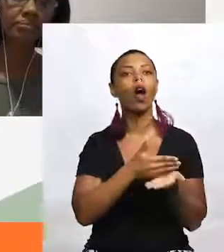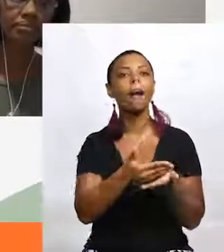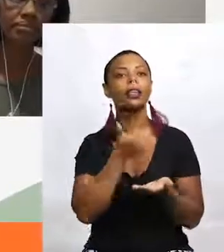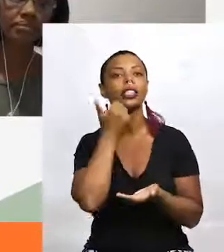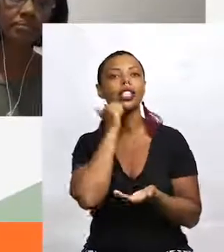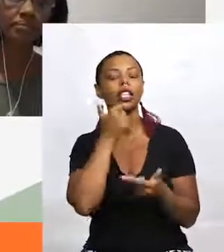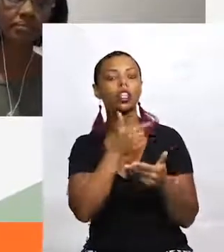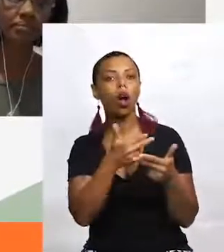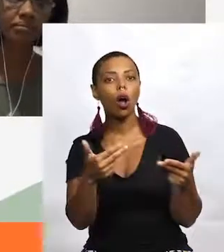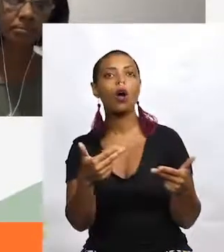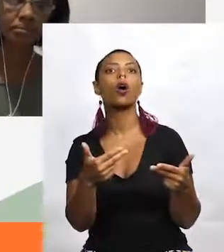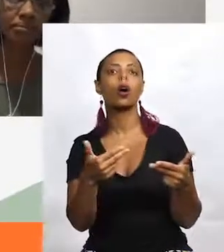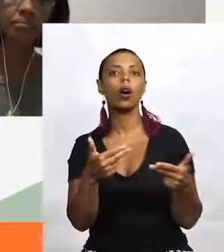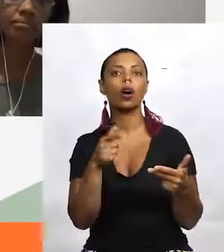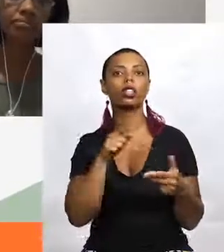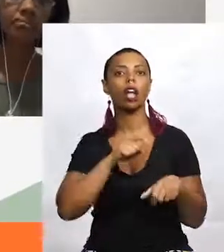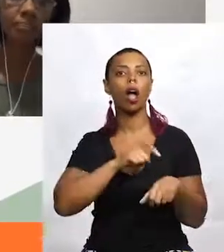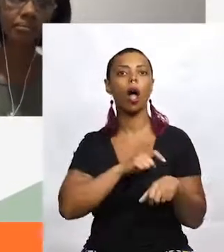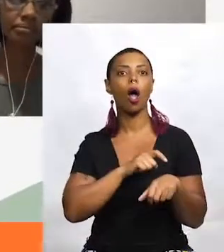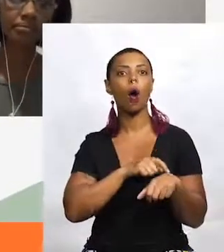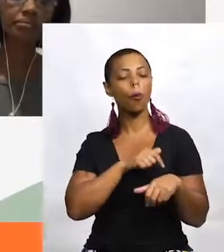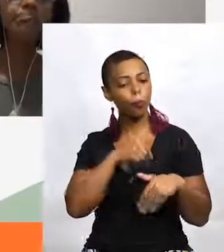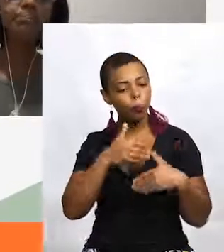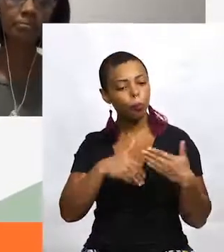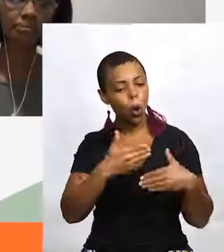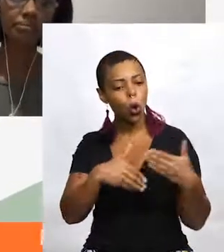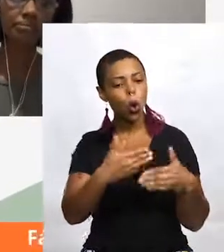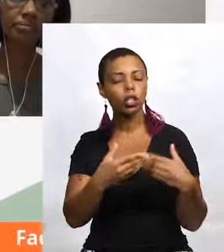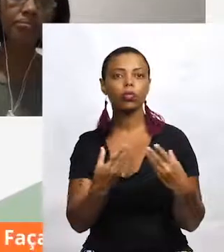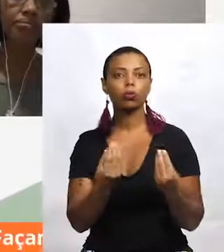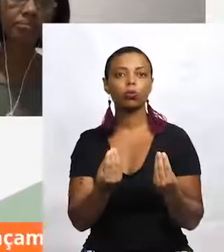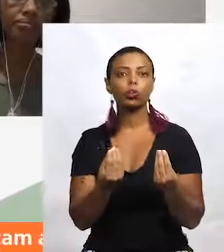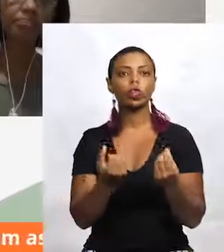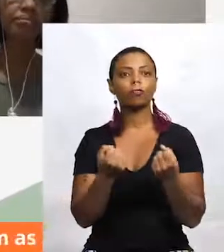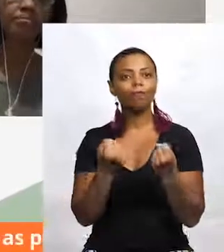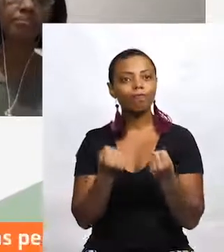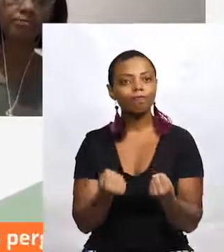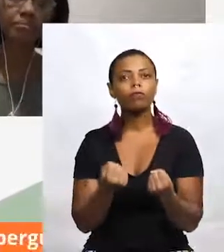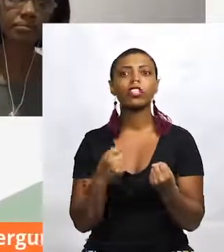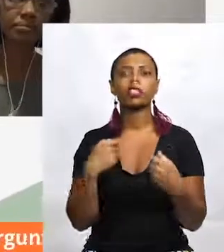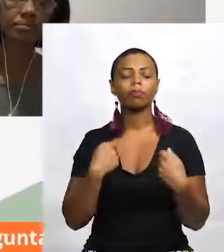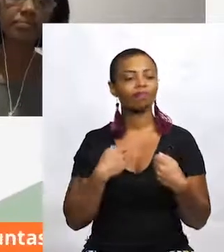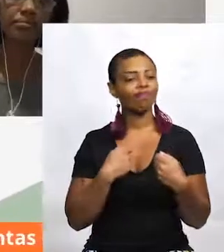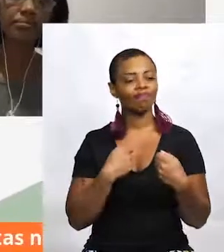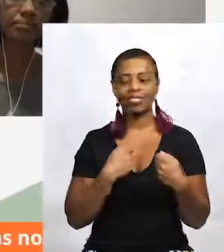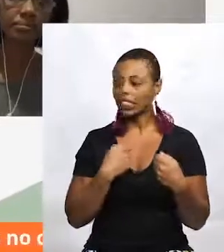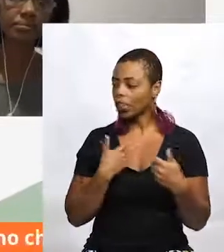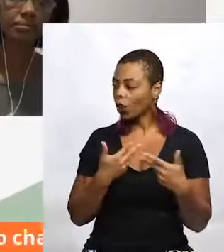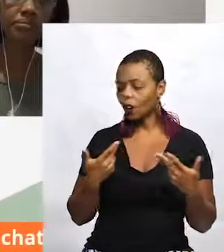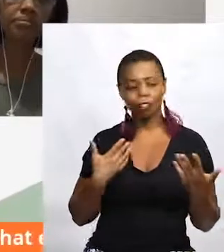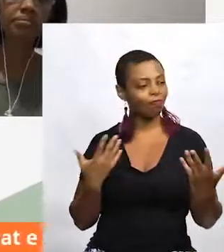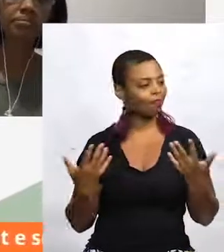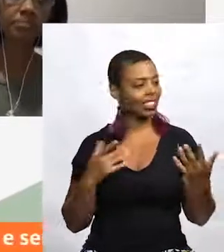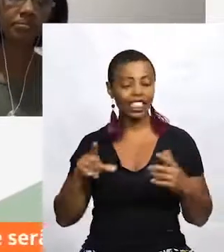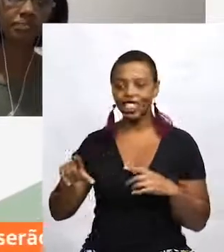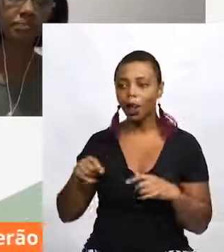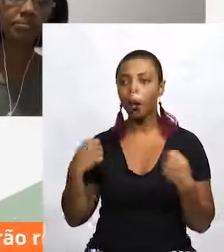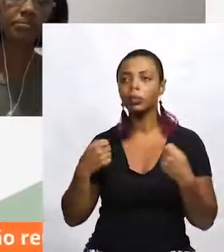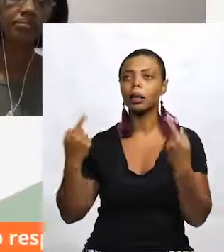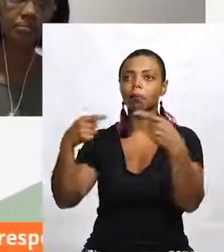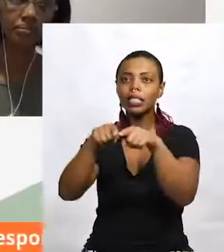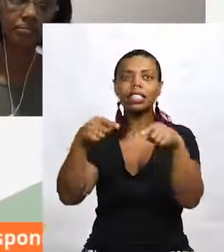é um processo muito árduo, né? Você abre mão, você precisa estar ali fazendo as parcerias, como eu coloquei no